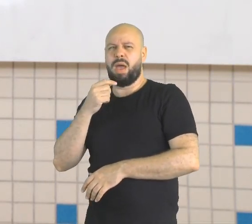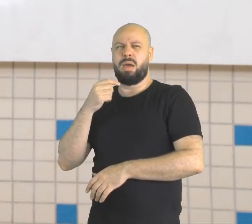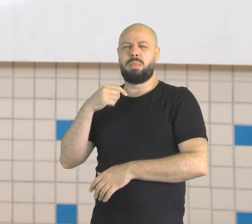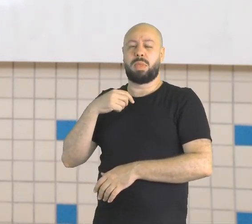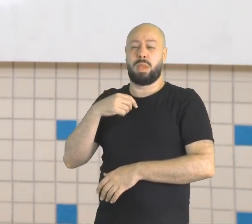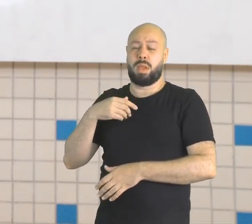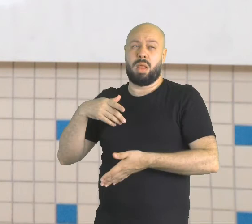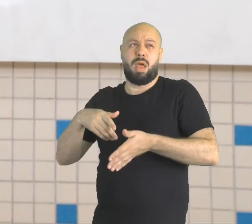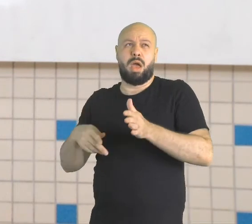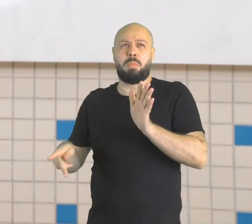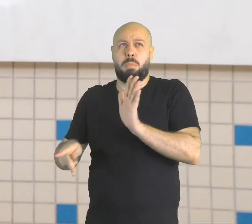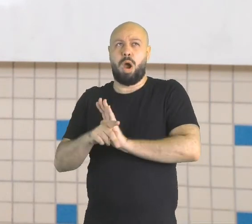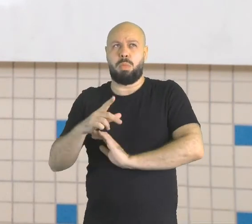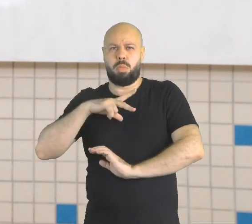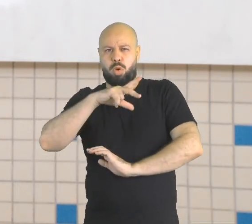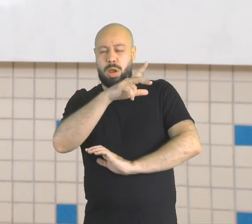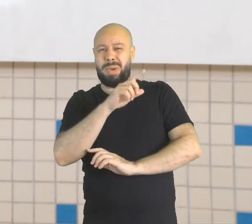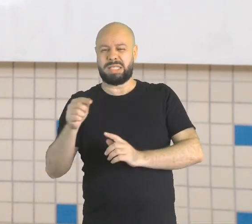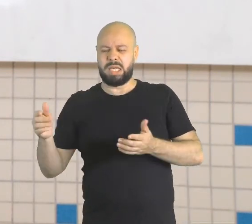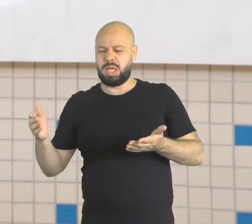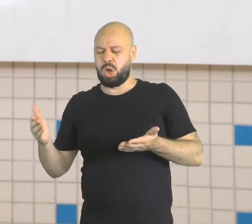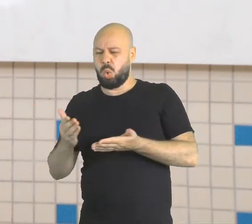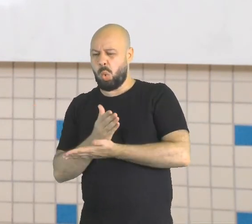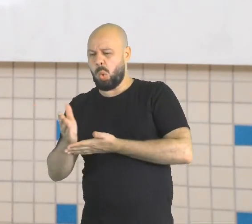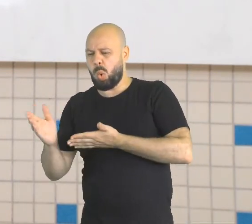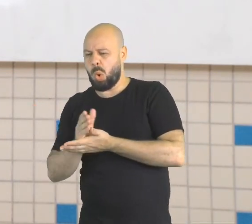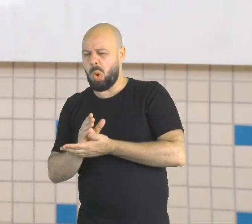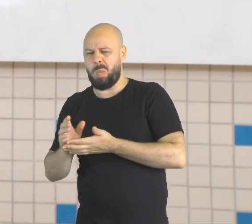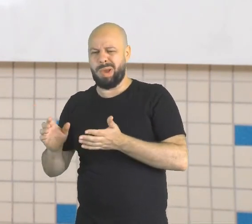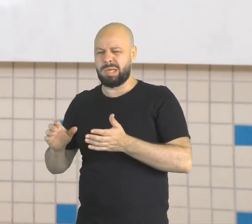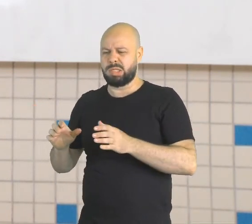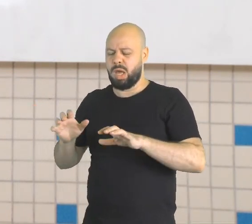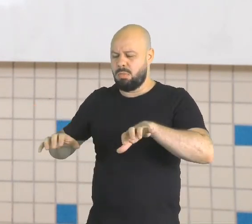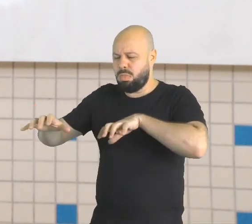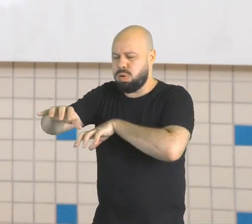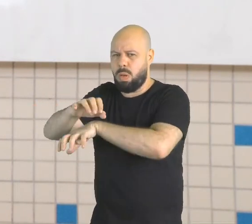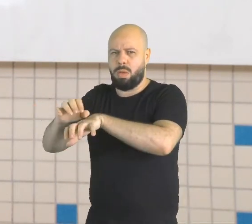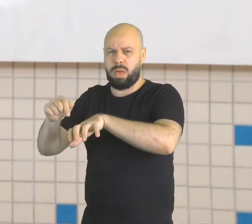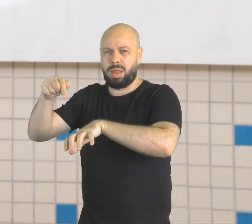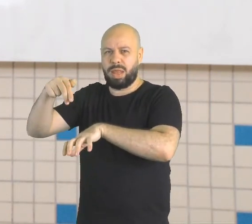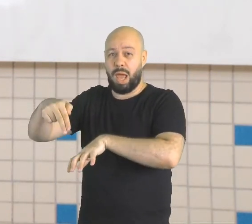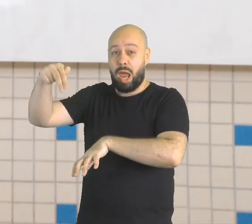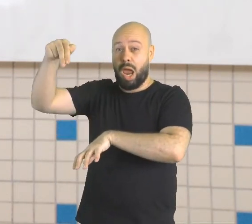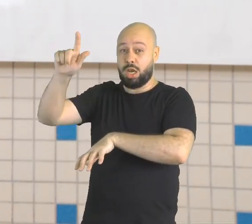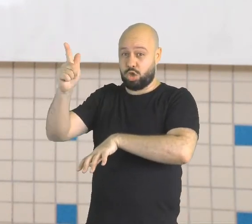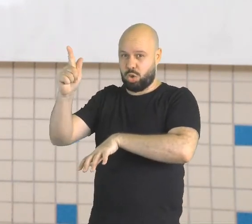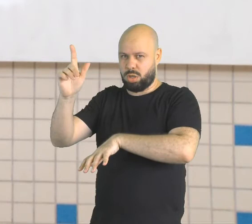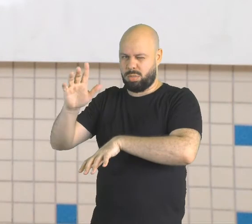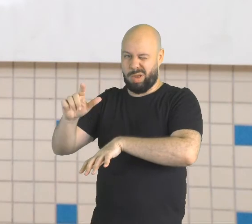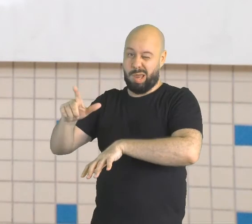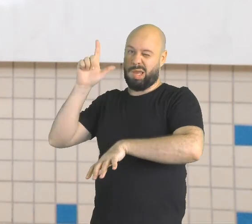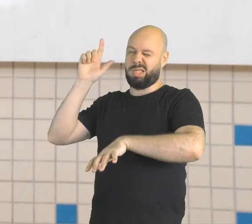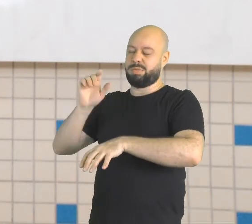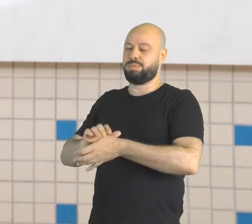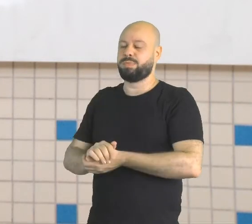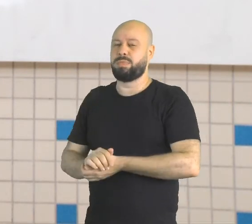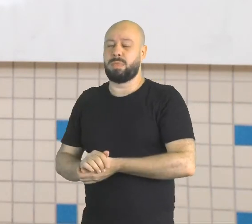Segurado estava tendo problemas com algumas tribos indígenas aqui no norte goiano. O rei, na época, no século